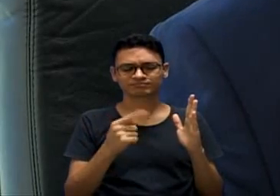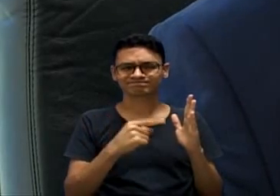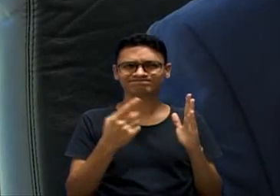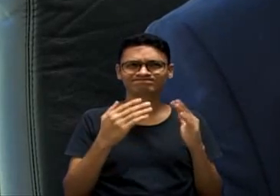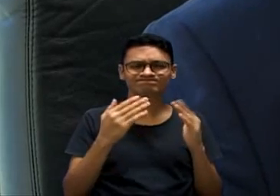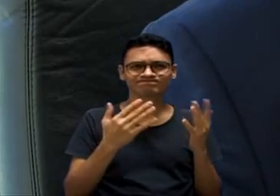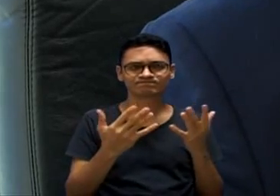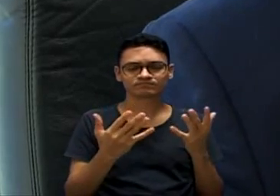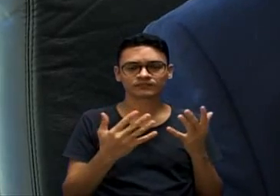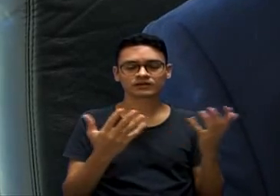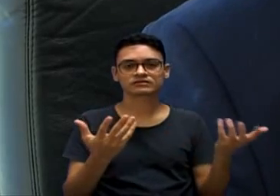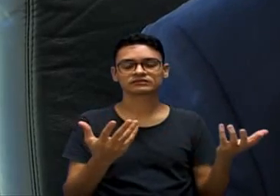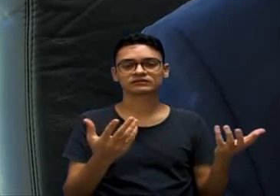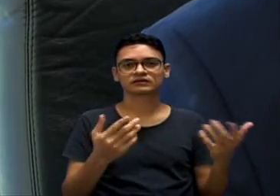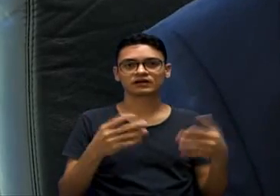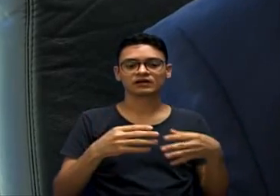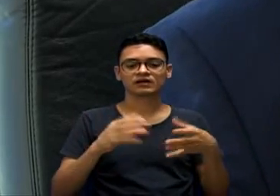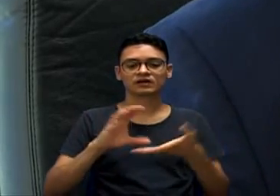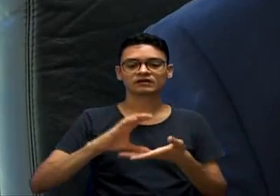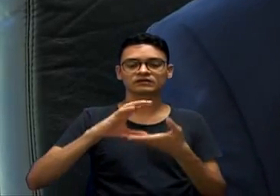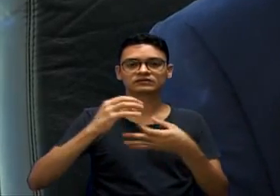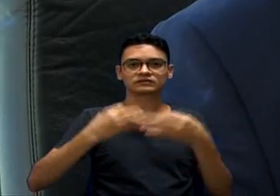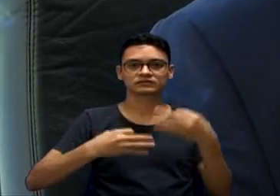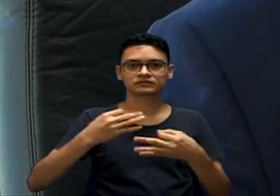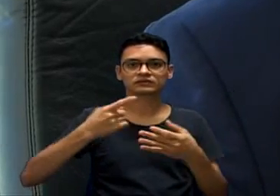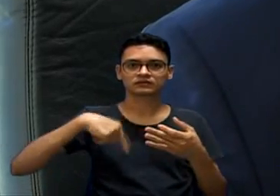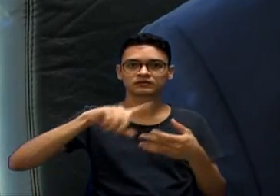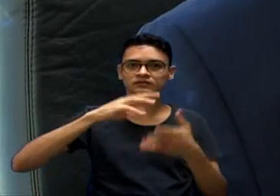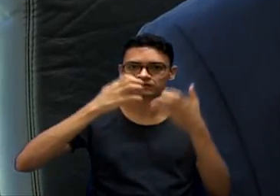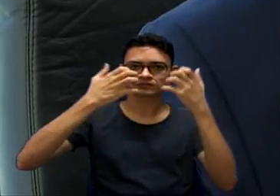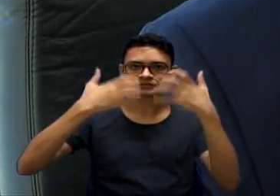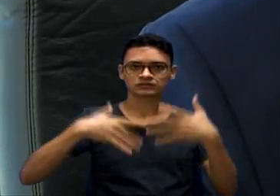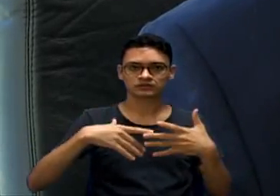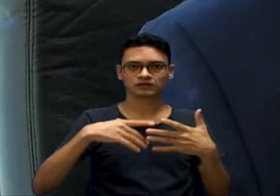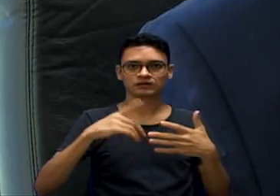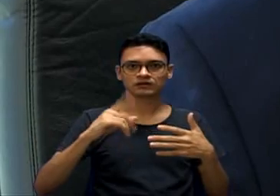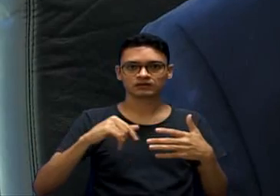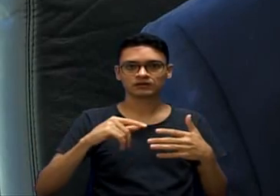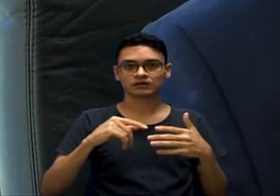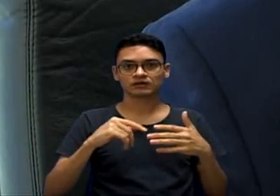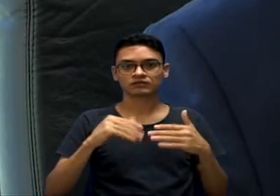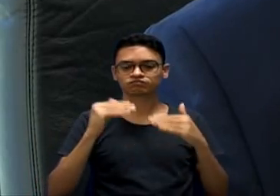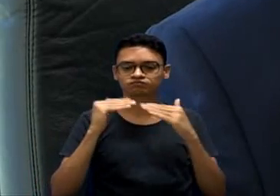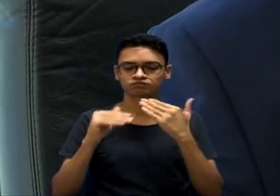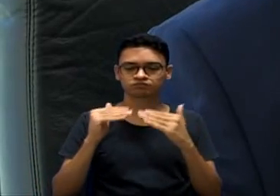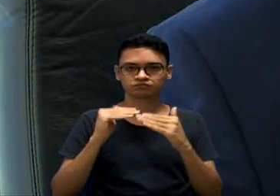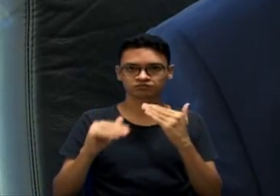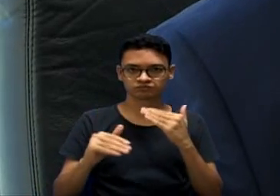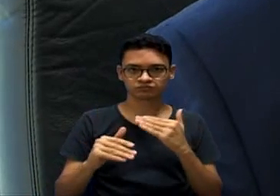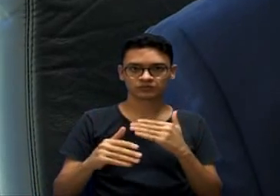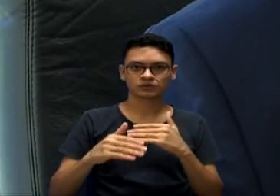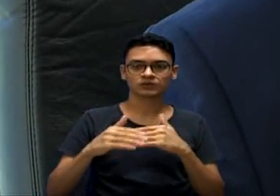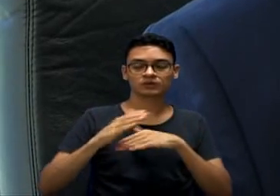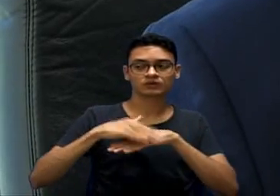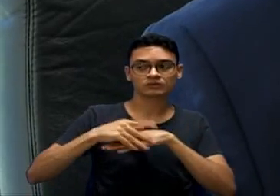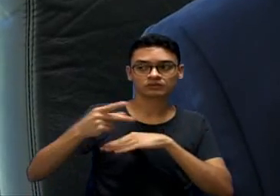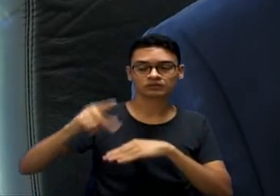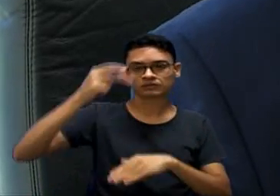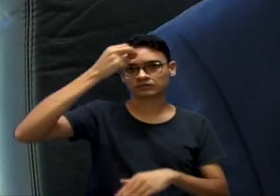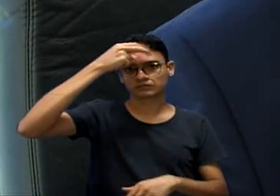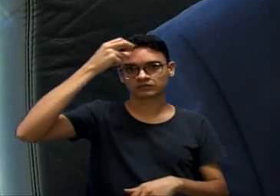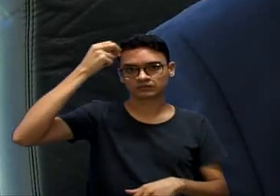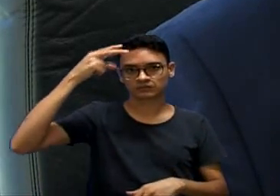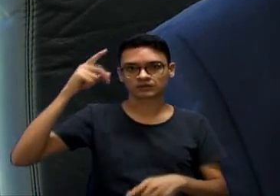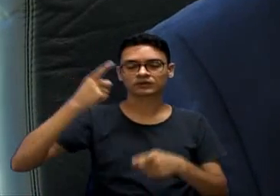nossa justificativa da Comissão de Justiça, nós colocamos isso. Todavia, discordamos das razões do senhor prefeito, uma vez